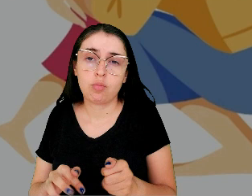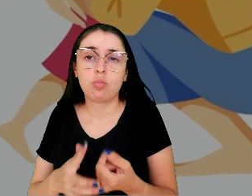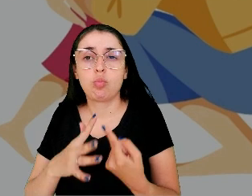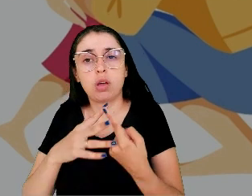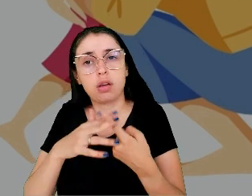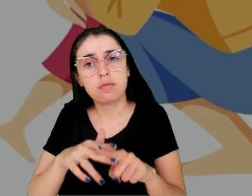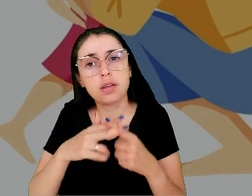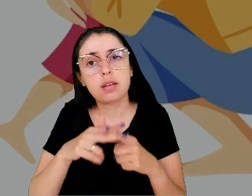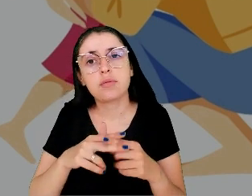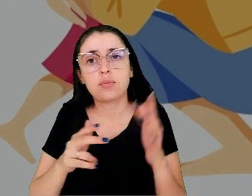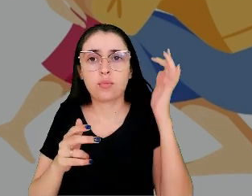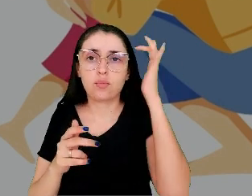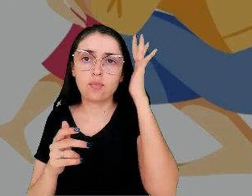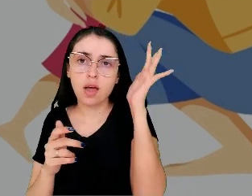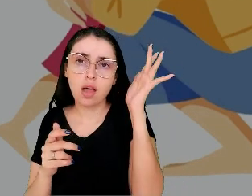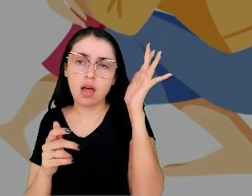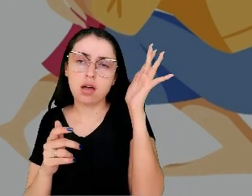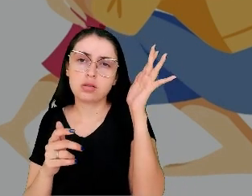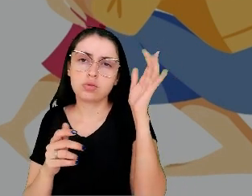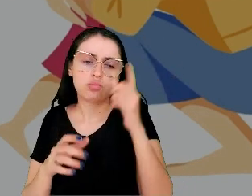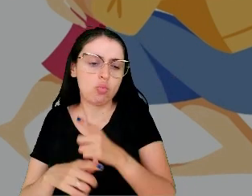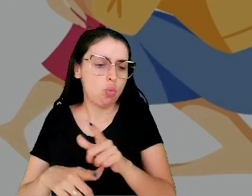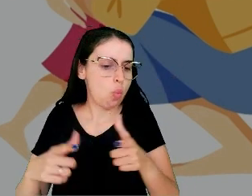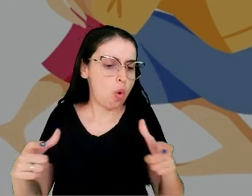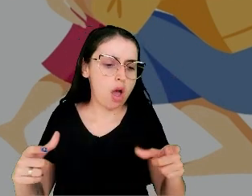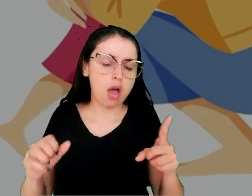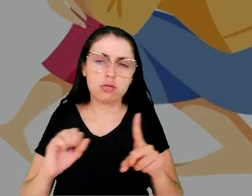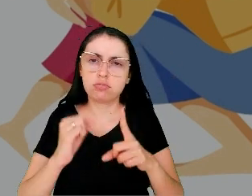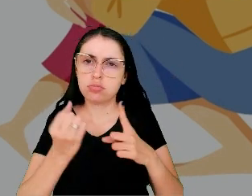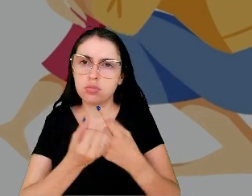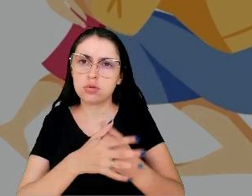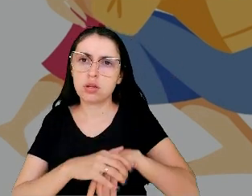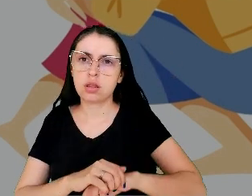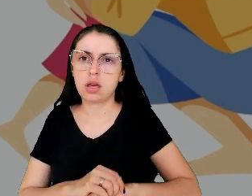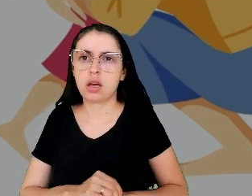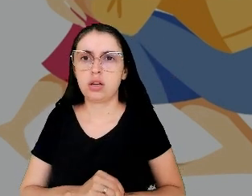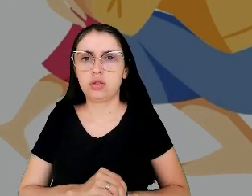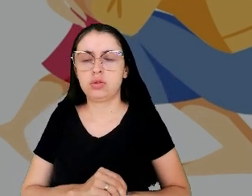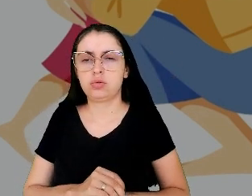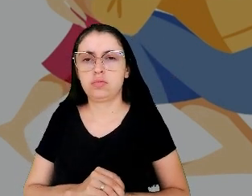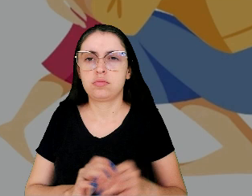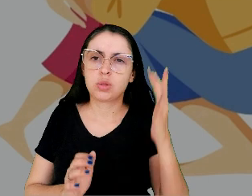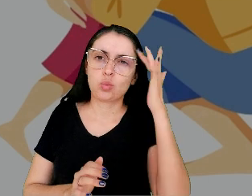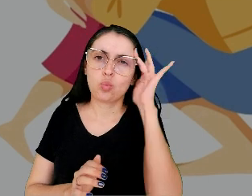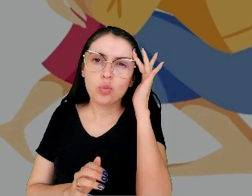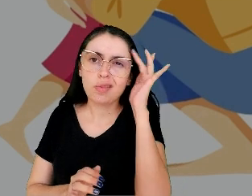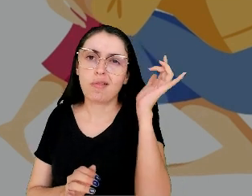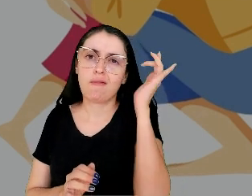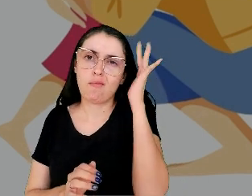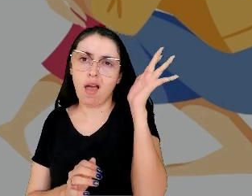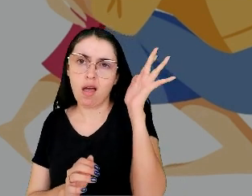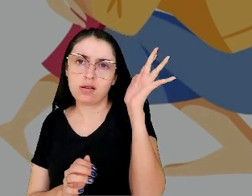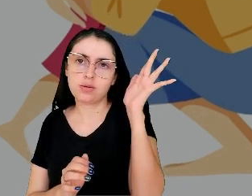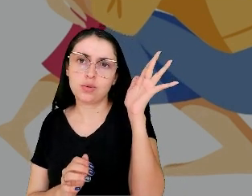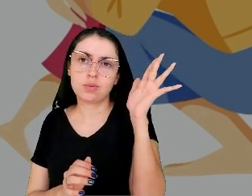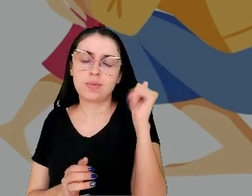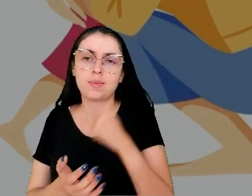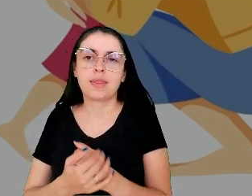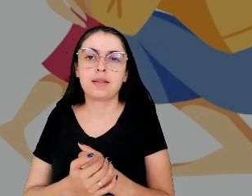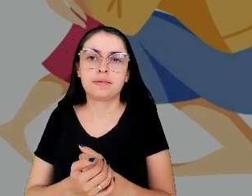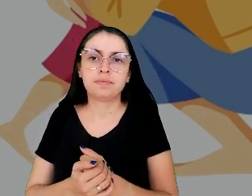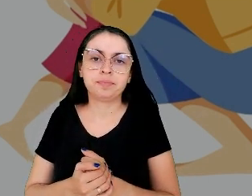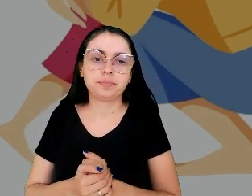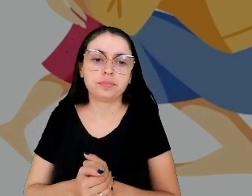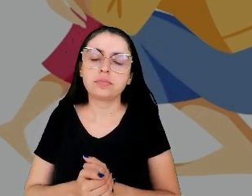ferramenta facilitada para toda a sociedade, universal, de fácil entendimento, fácil compreensão. Como vocês viram,